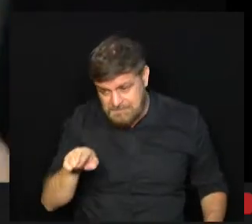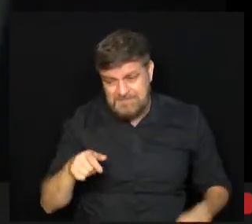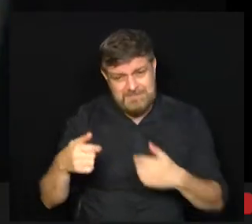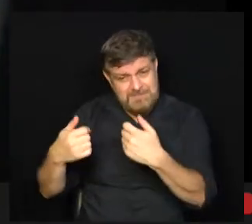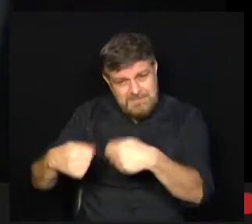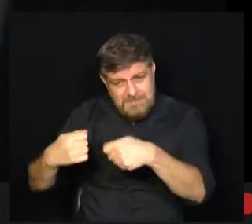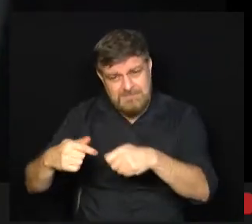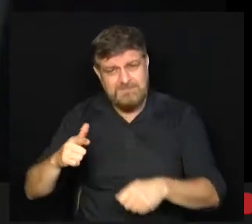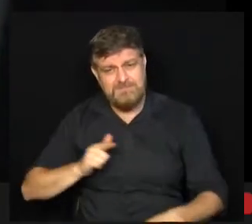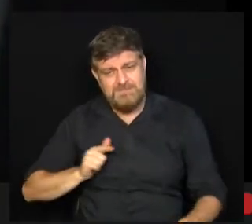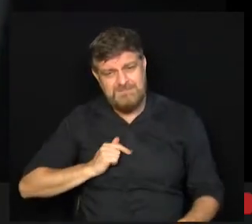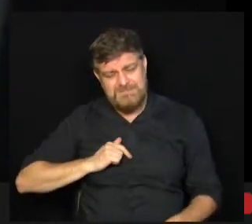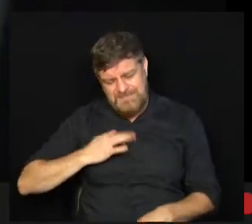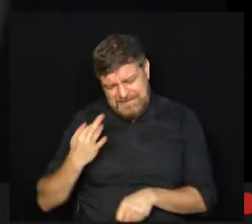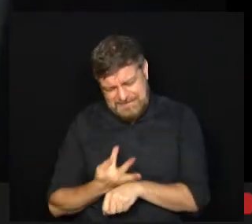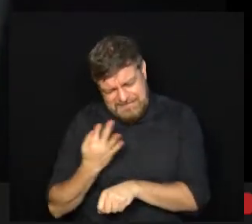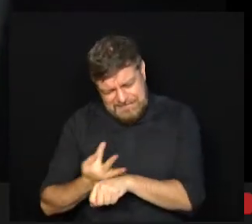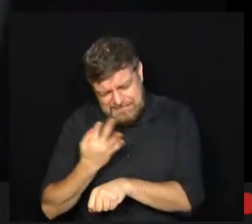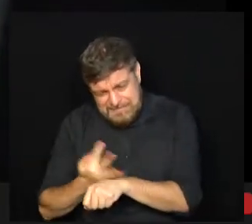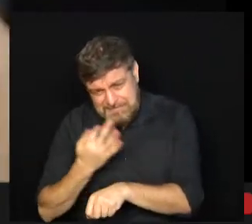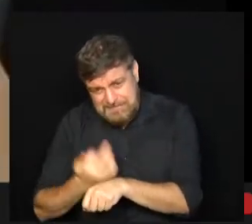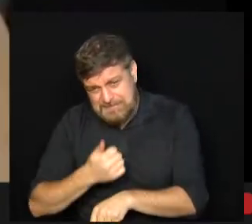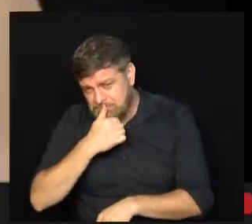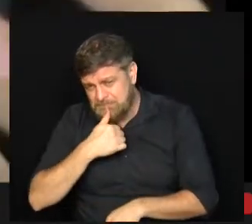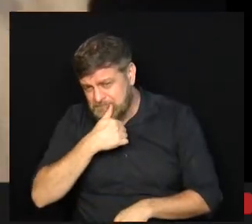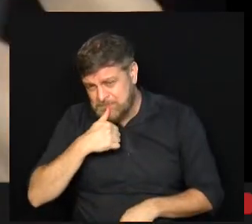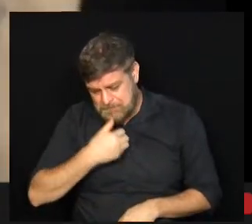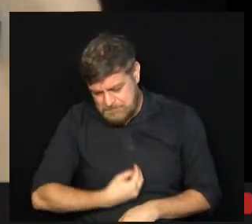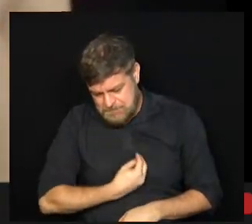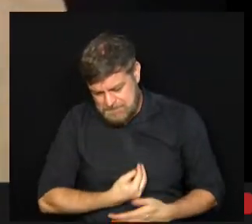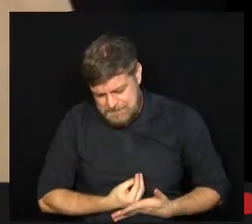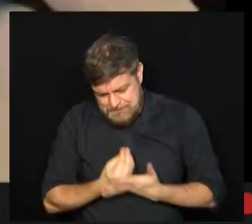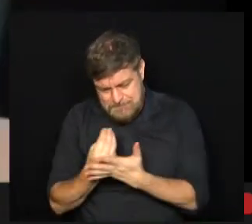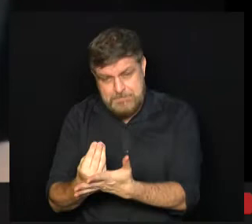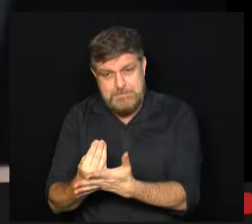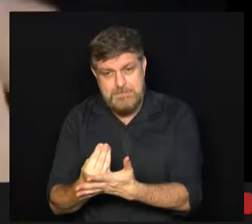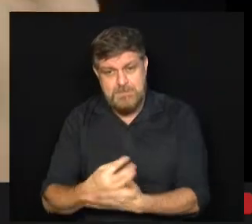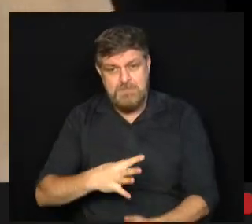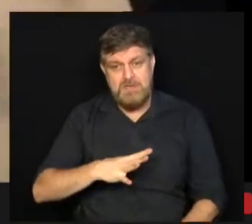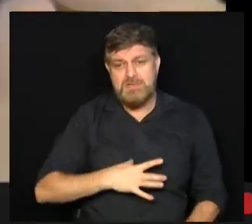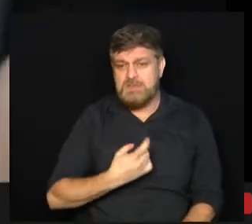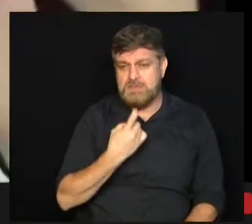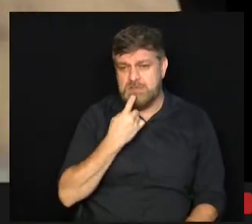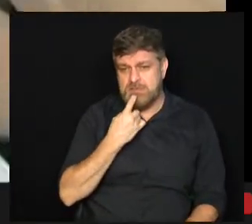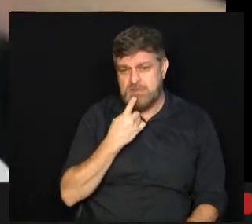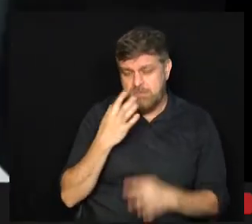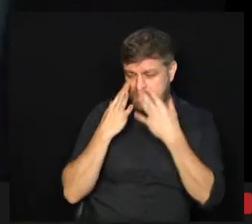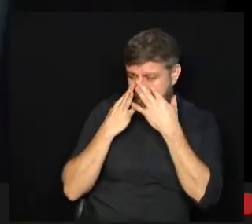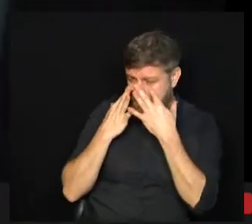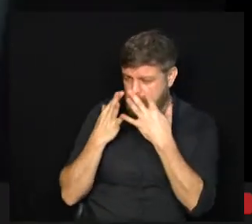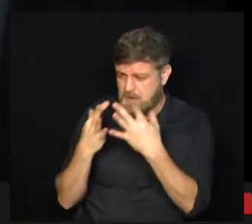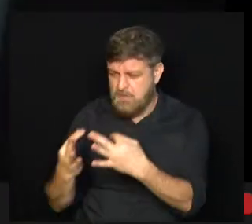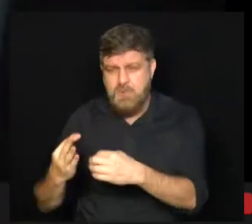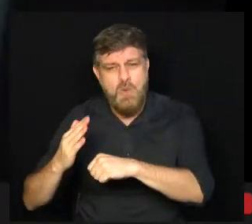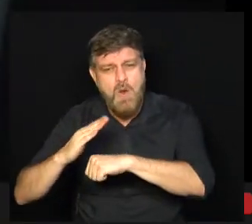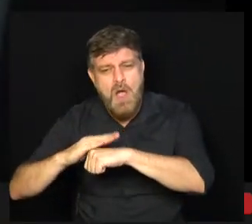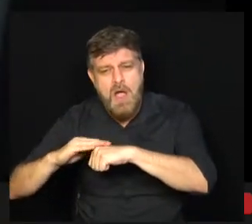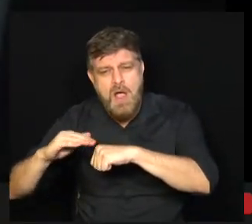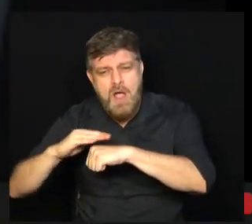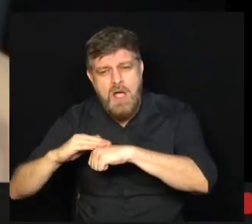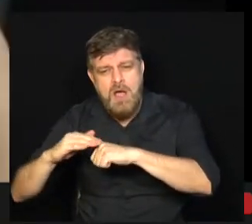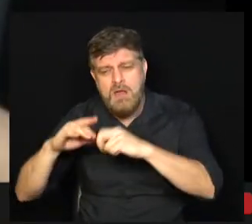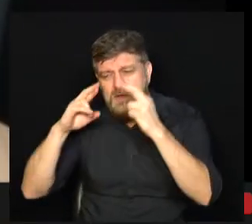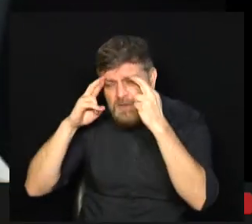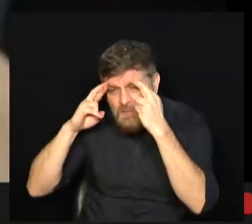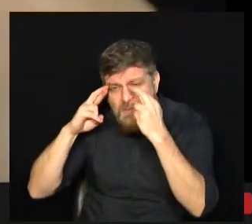dar o seu melhor, né? O município poder olhar para eles com carinho, com respeito, de